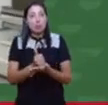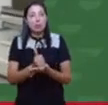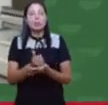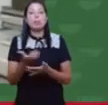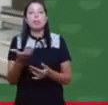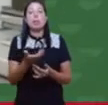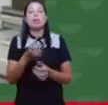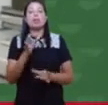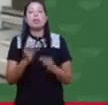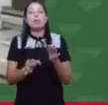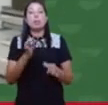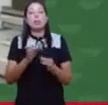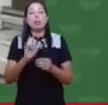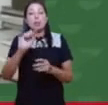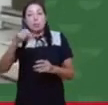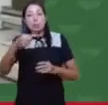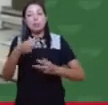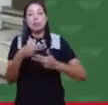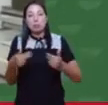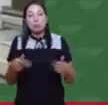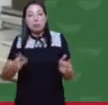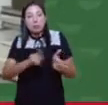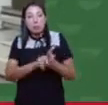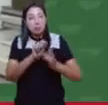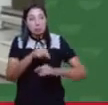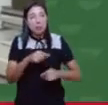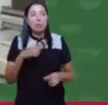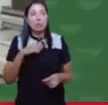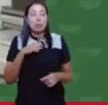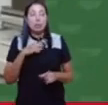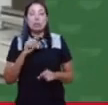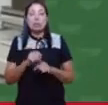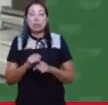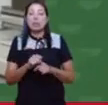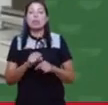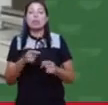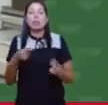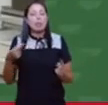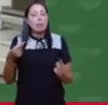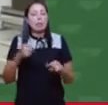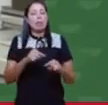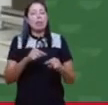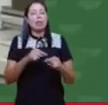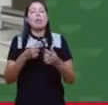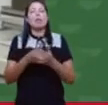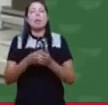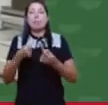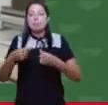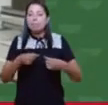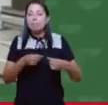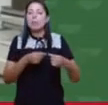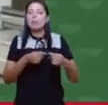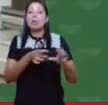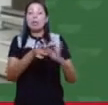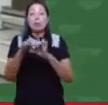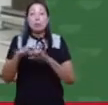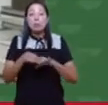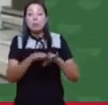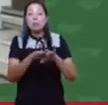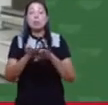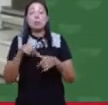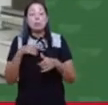para tentar justificar depois uma atitude dele. Nós temos que defender a democracia, defender o voto eletrônico. Sempre,